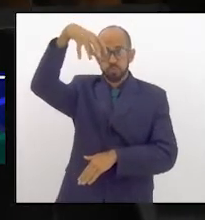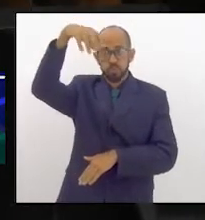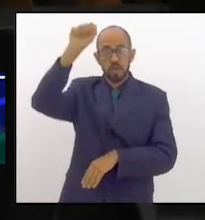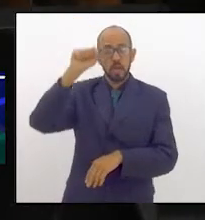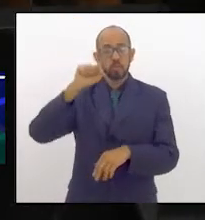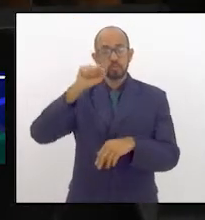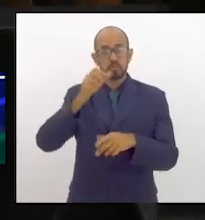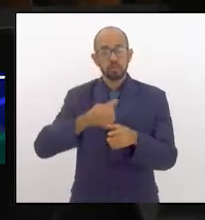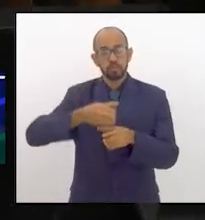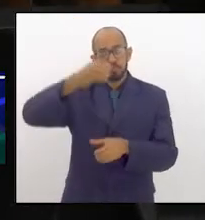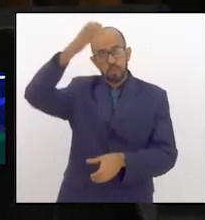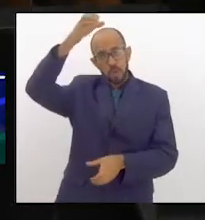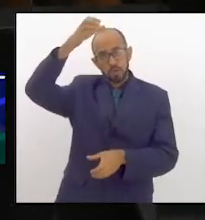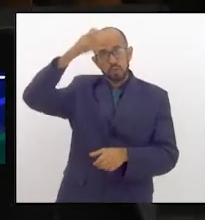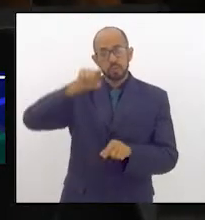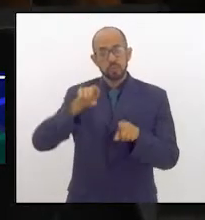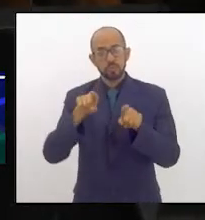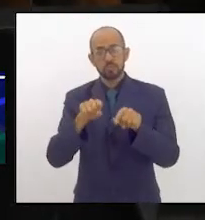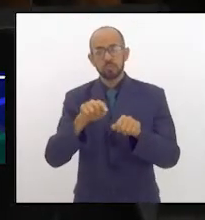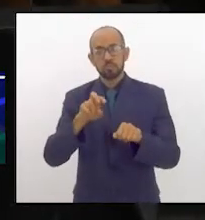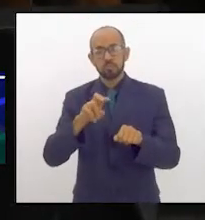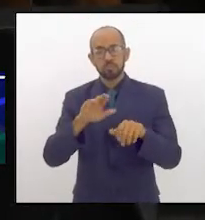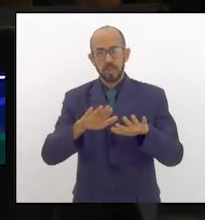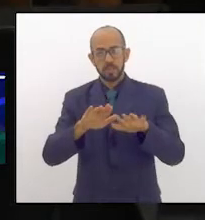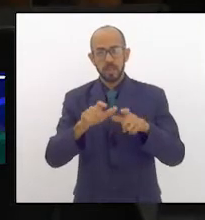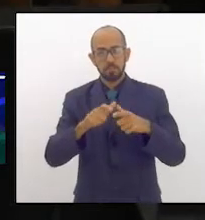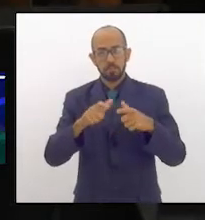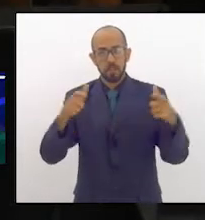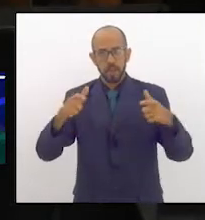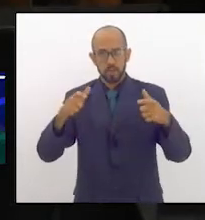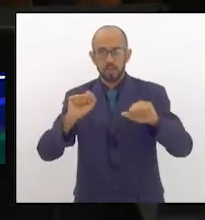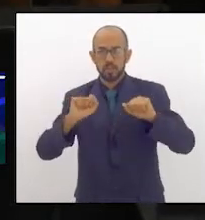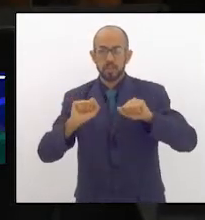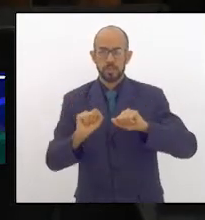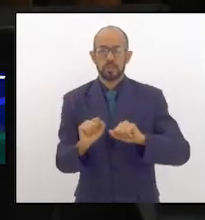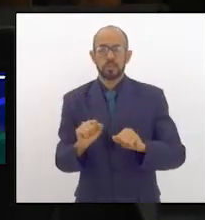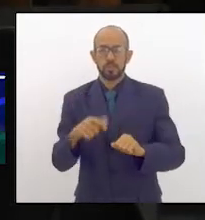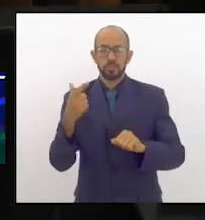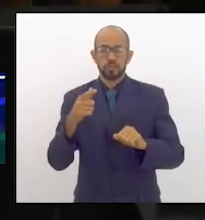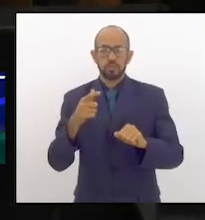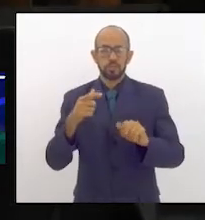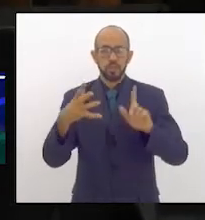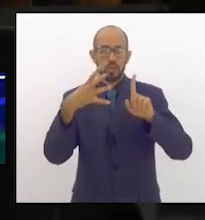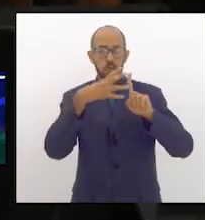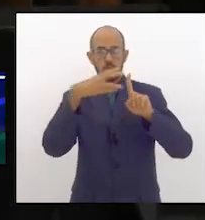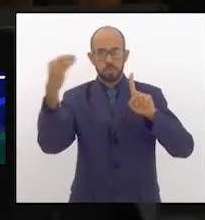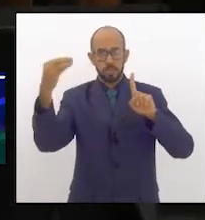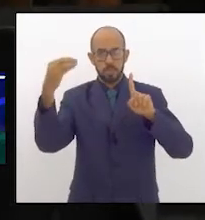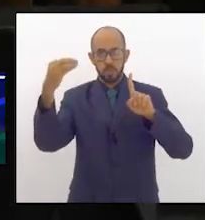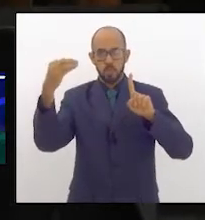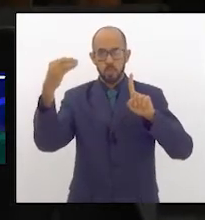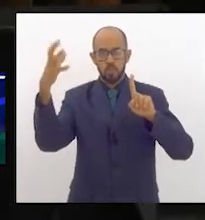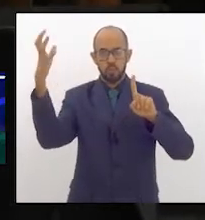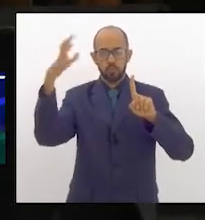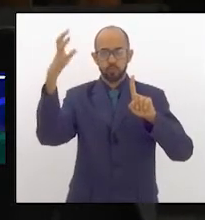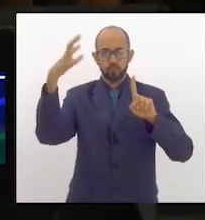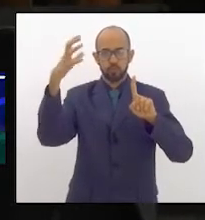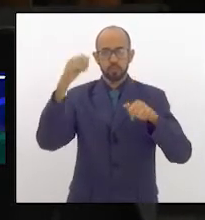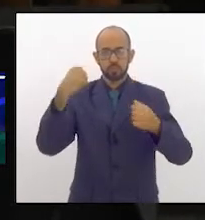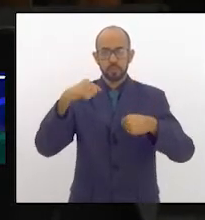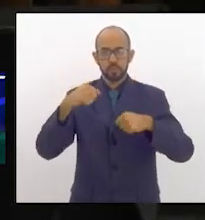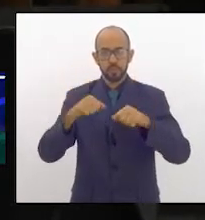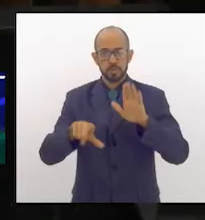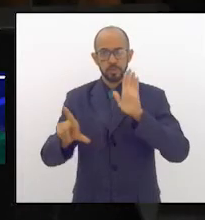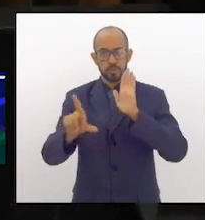ter as torres transmissões um pouco maiores mas a grande maioria das repetidoras do sinal precisa dessa